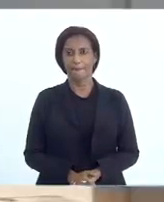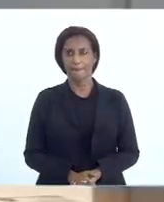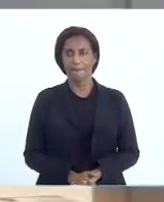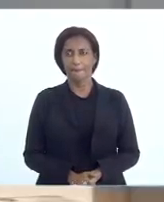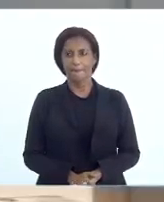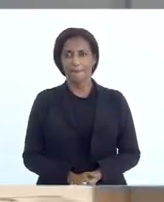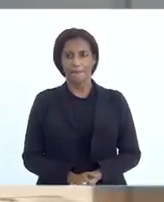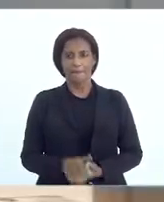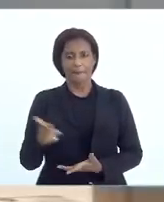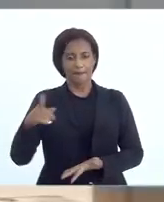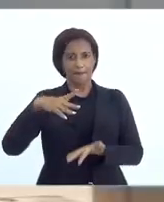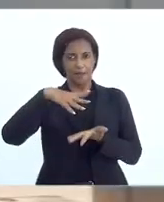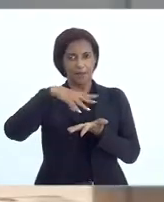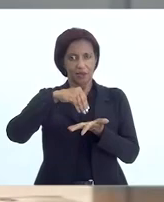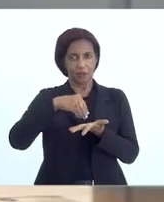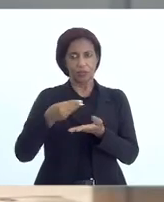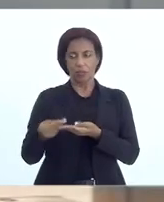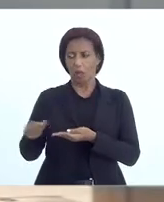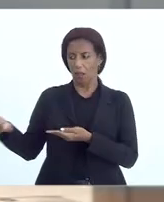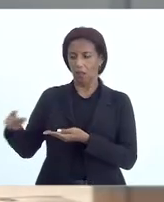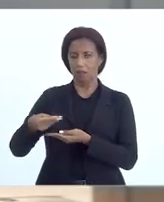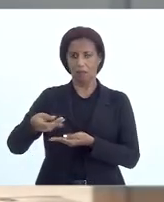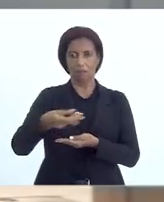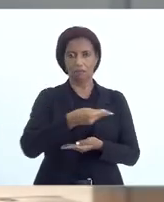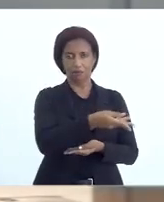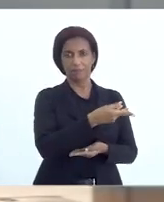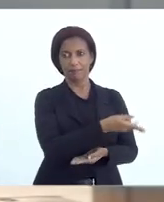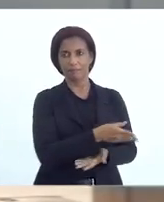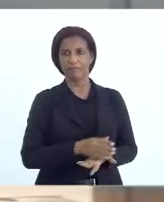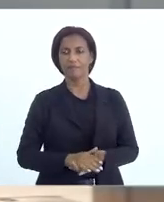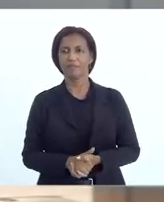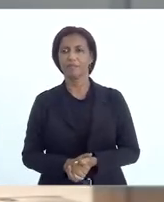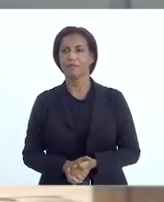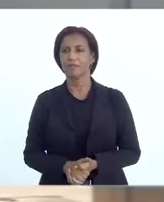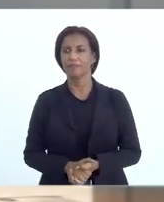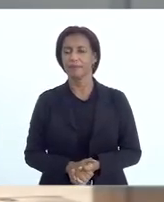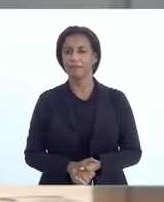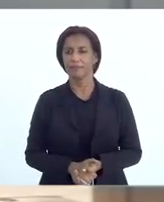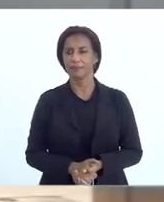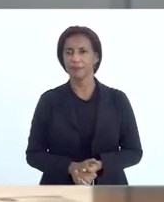o cheiro copiar e deixar também com a já irmãos com a casa civil